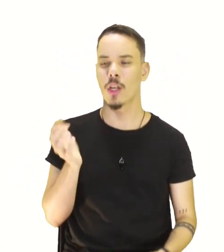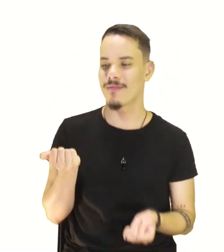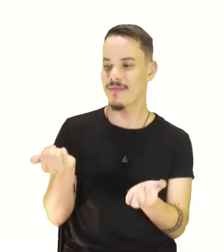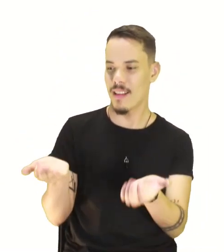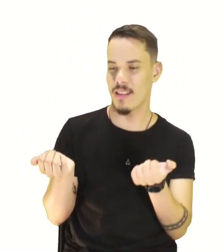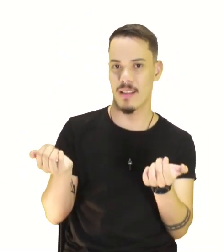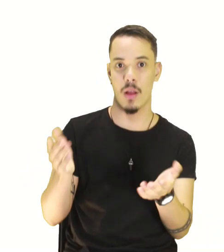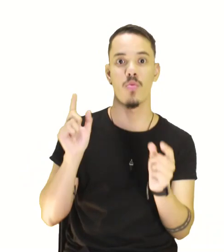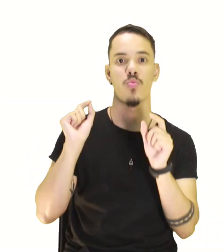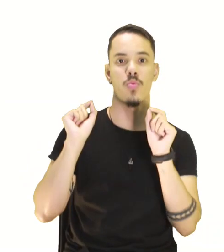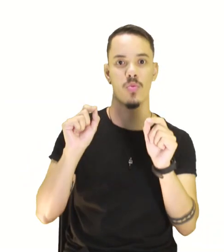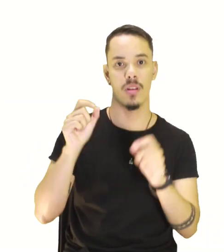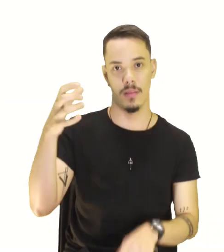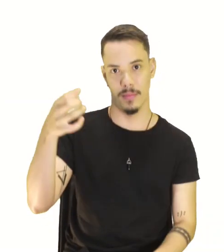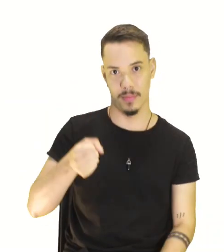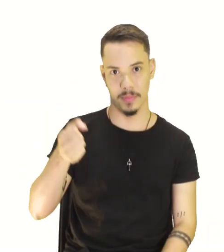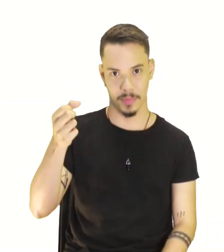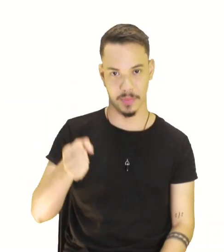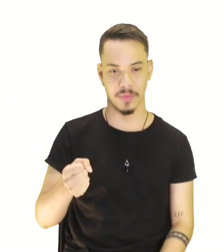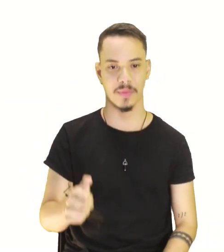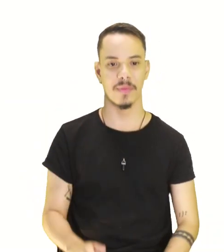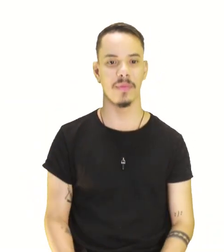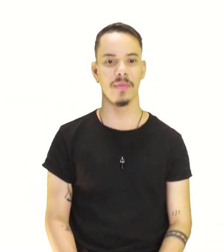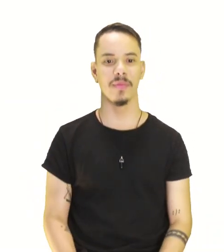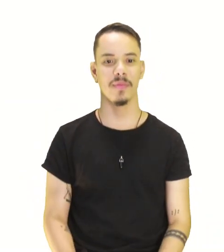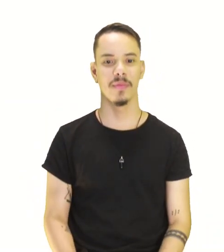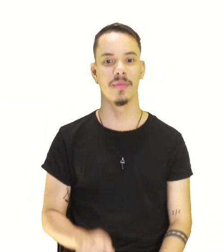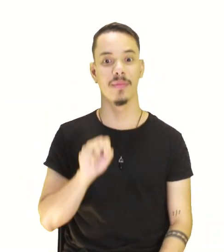para a produção. Então vamos lá, né? Se a gente